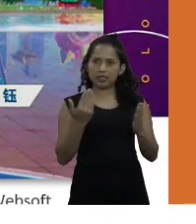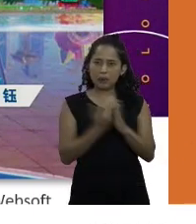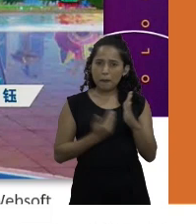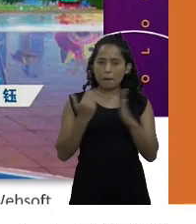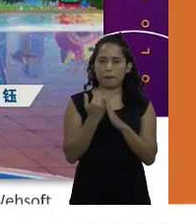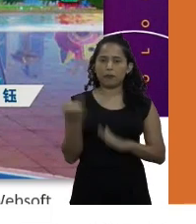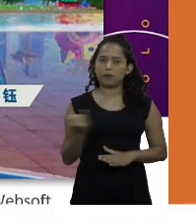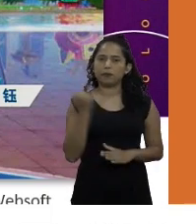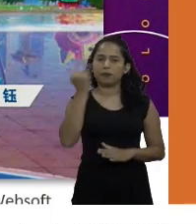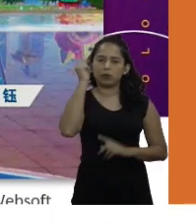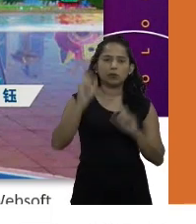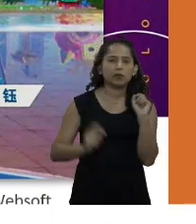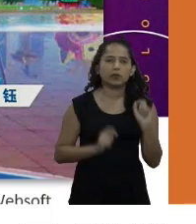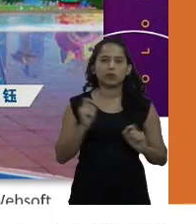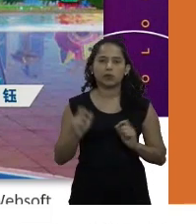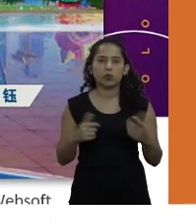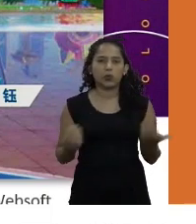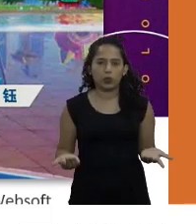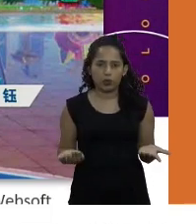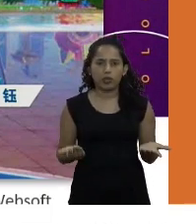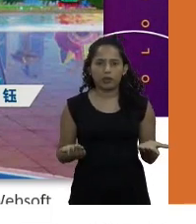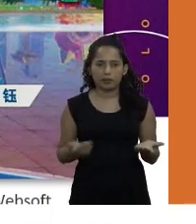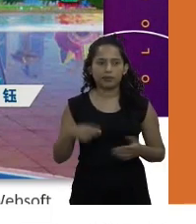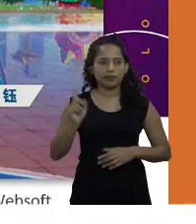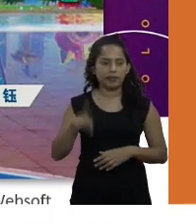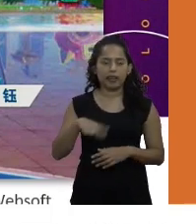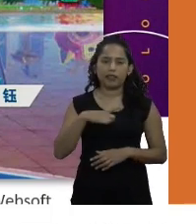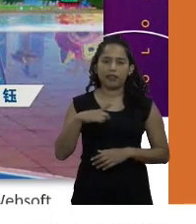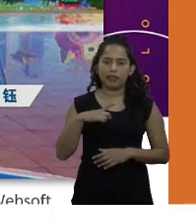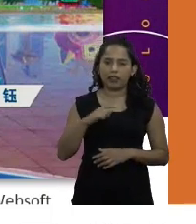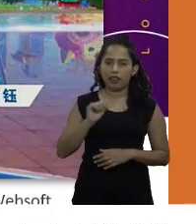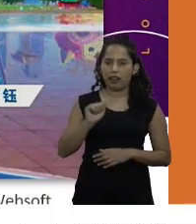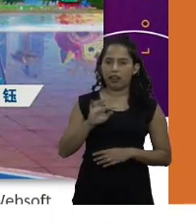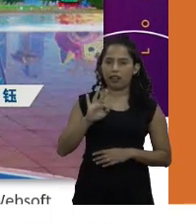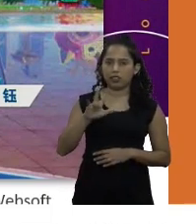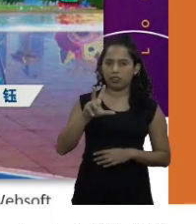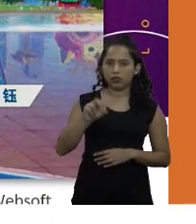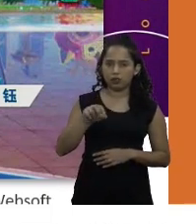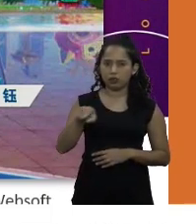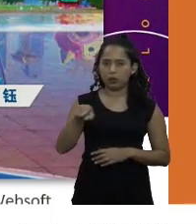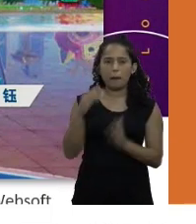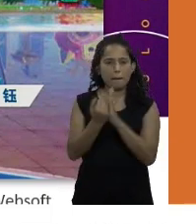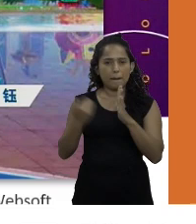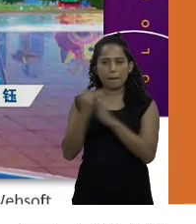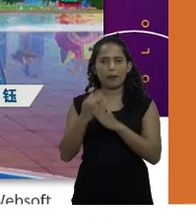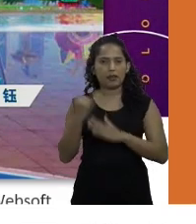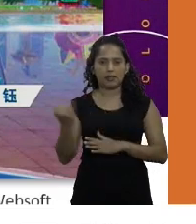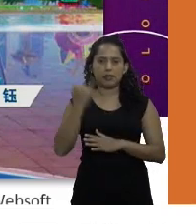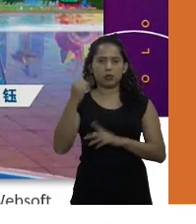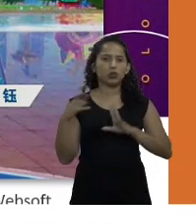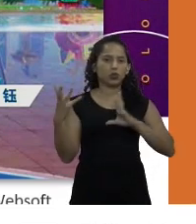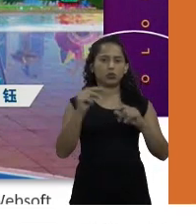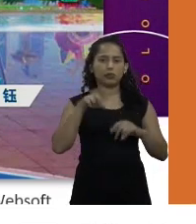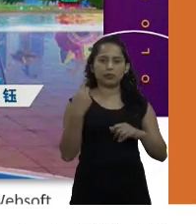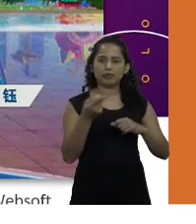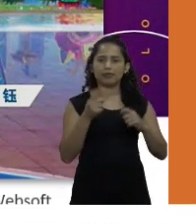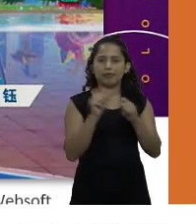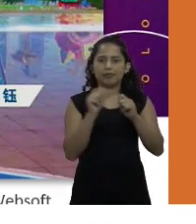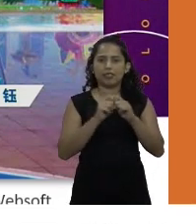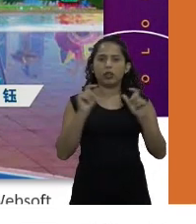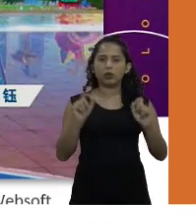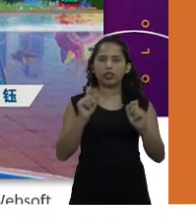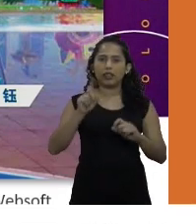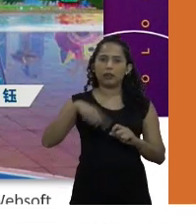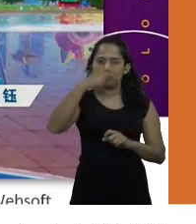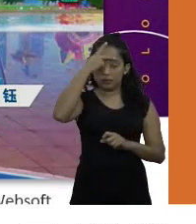importante, e o ativo mais importante de qualquer organização, de tudo que a gente faz, são as pessoas. Sem as